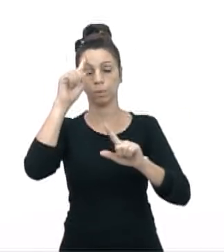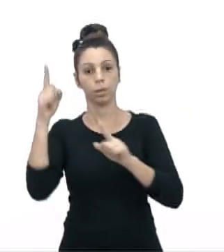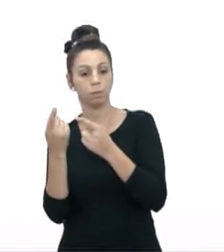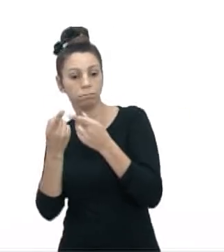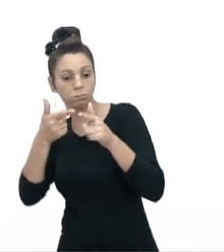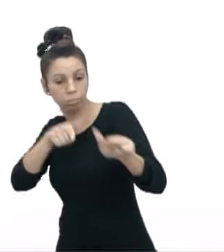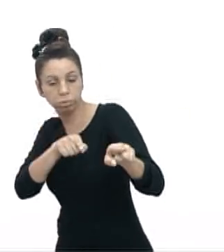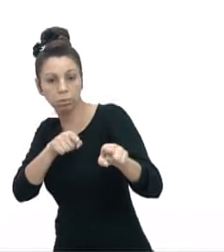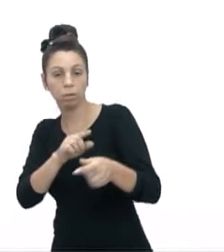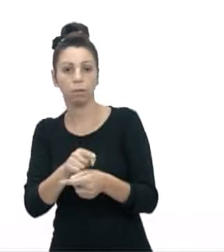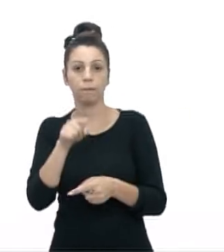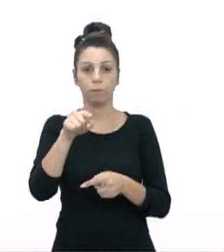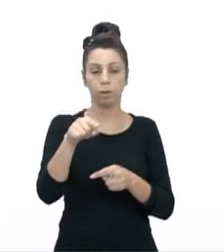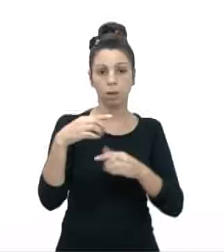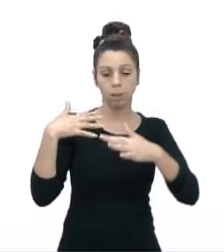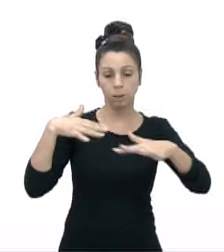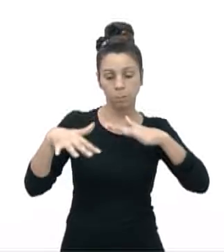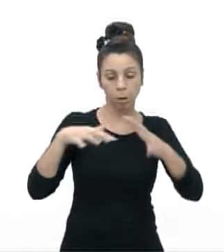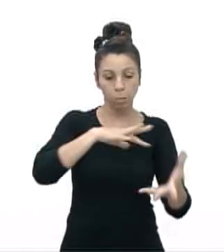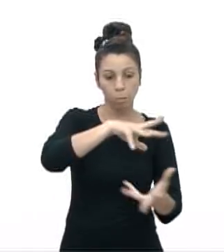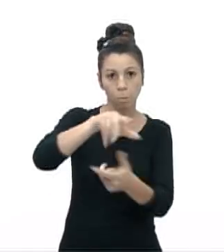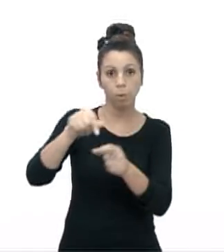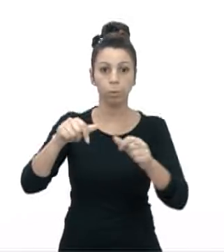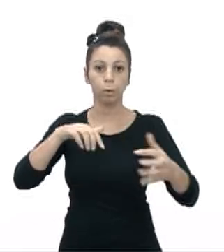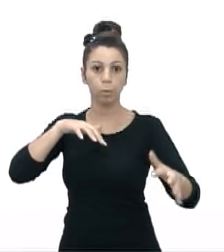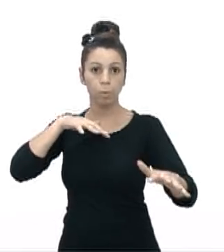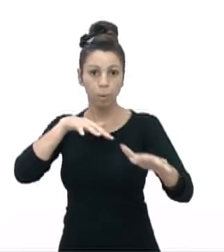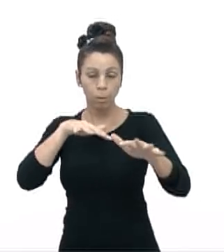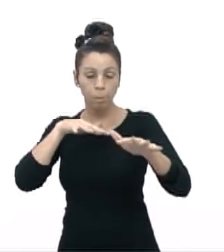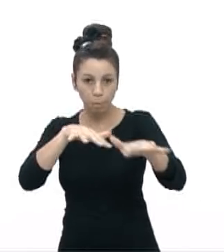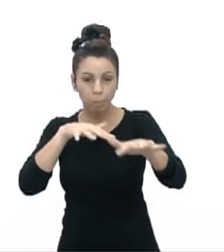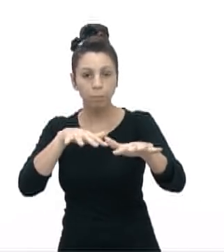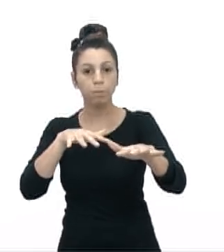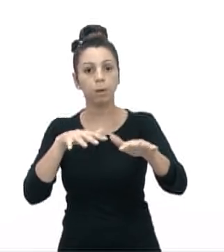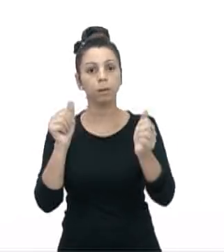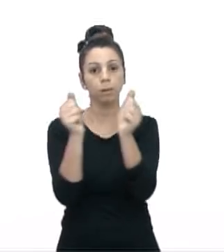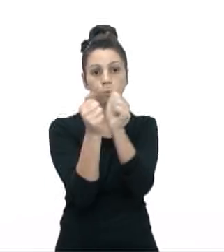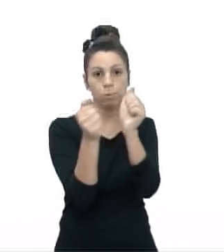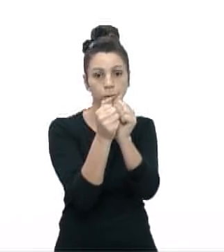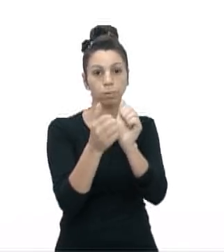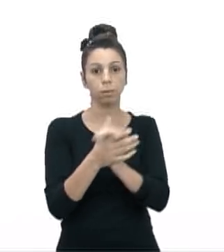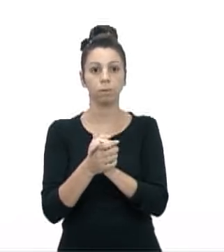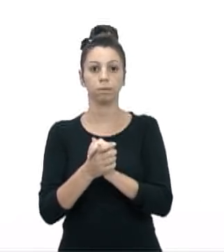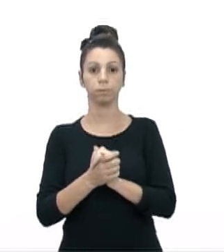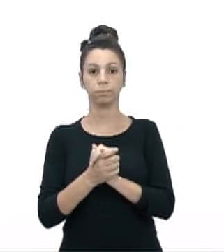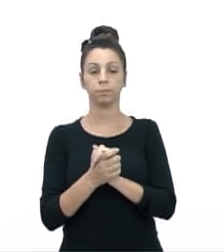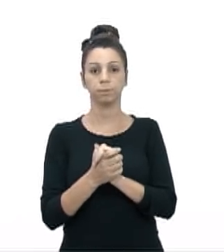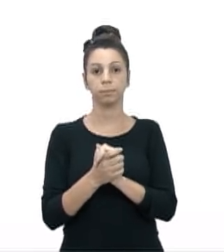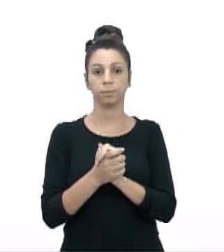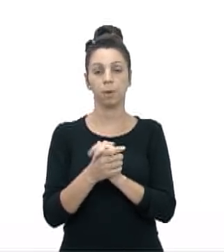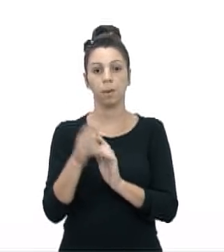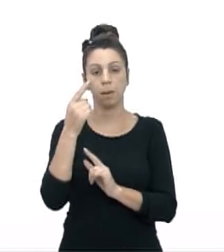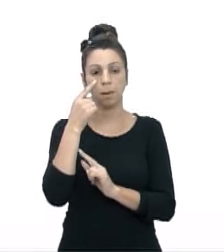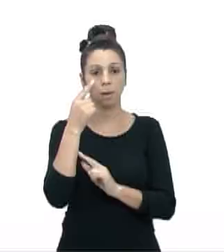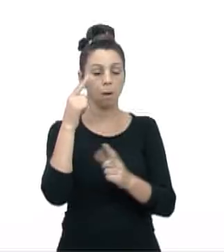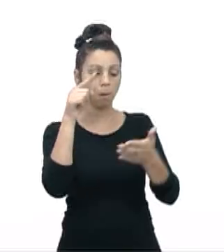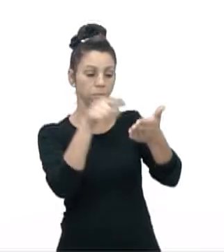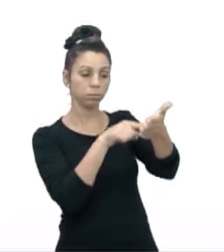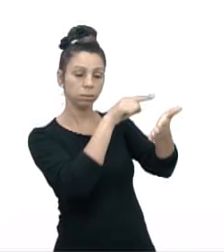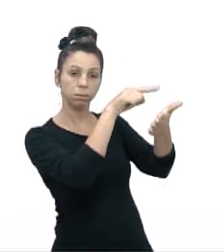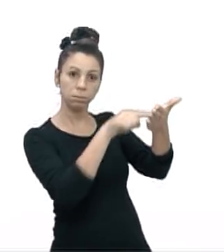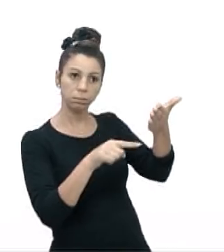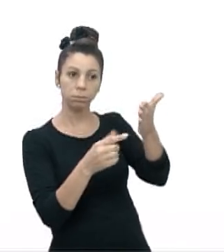desafio. Você se mexe e o mundo mexe junto. Então, observe o slogan e marque um X na alternativa